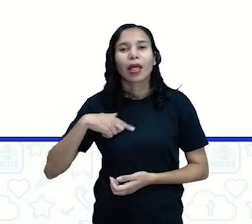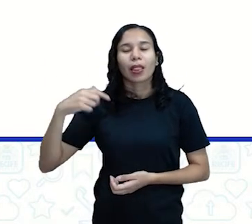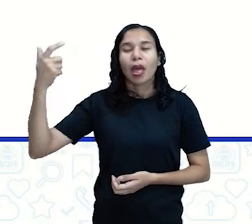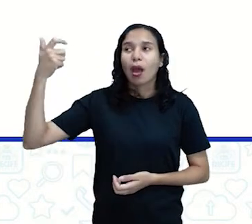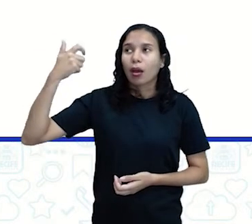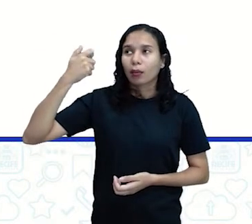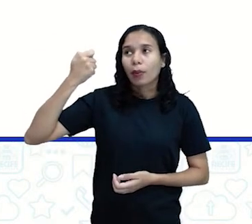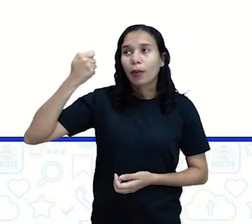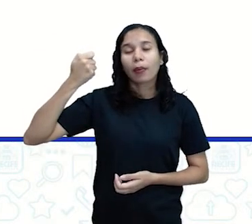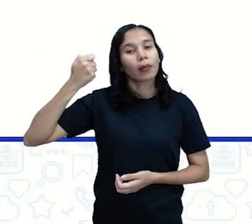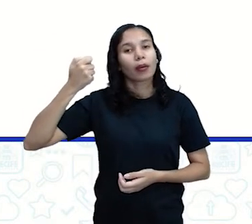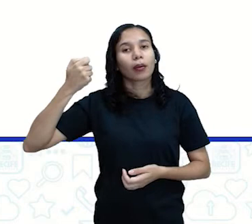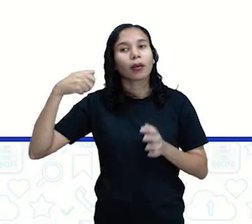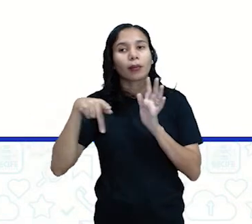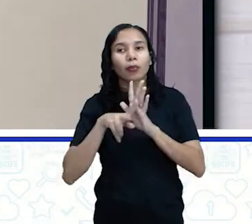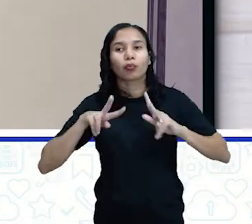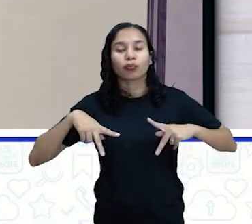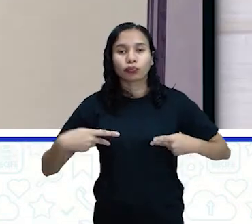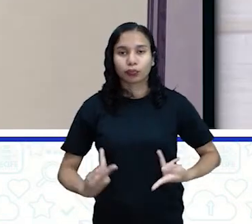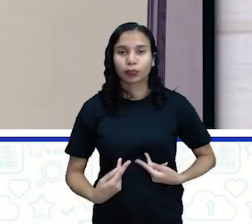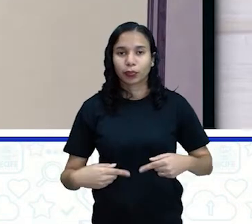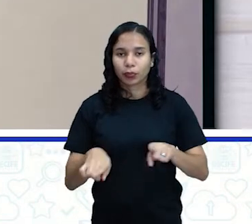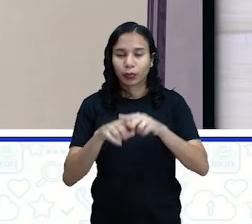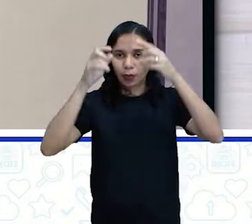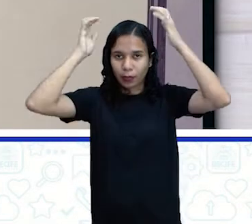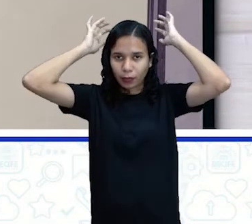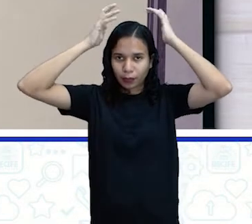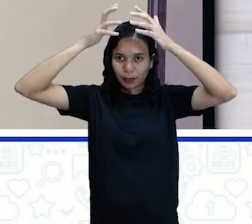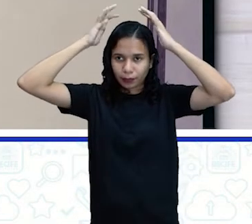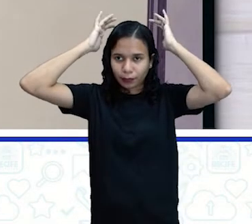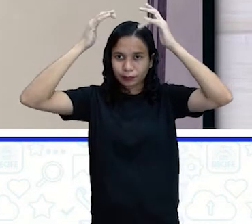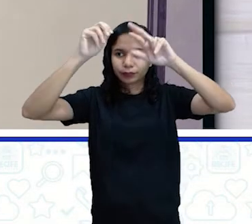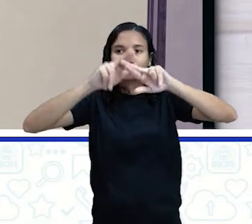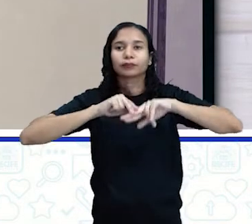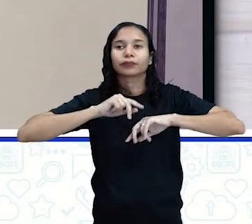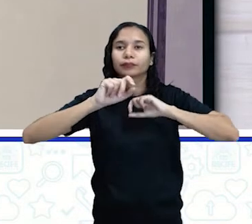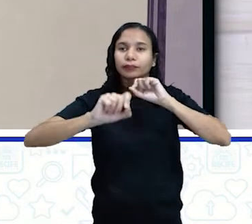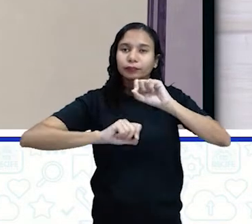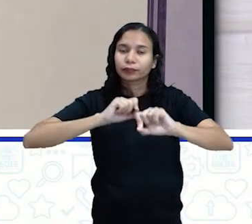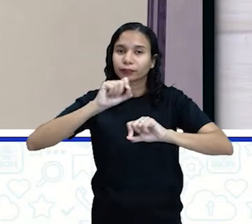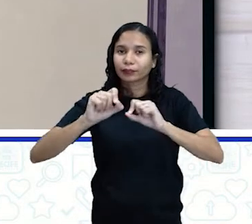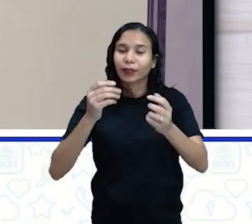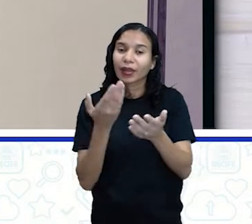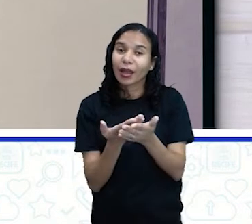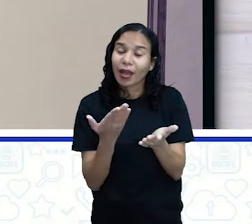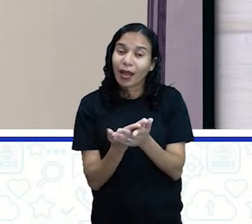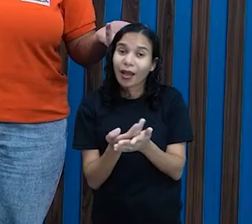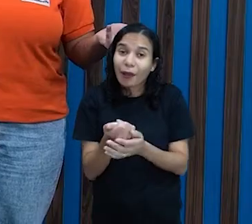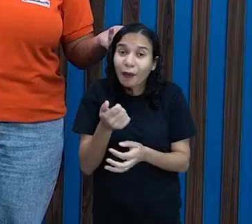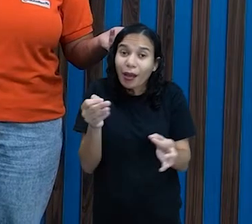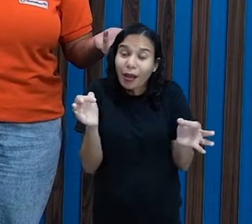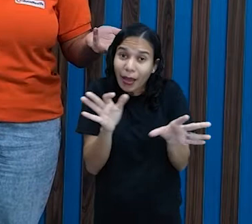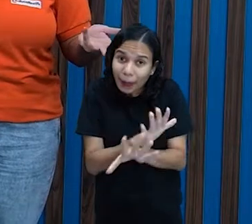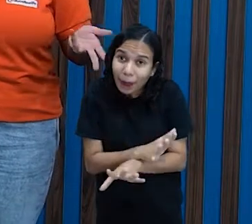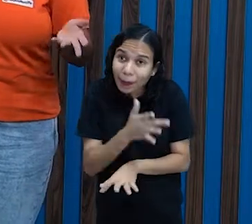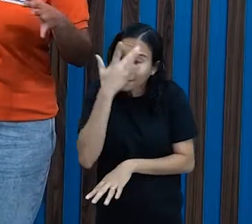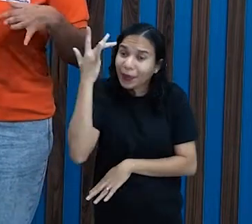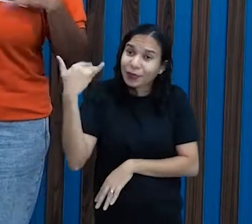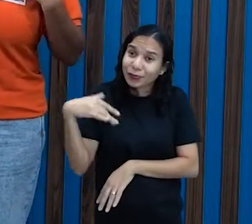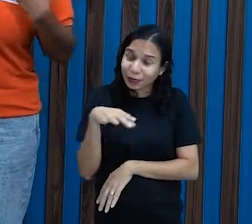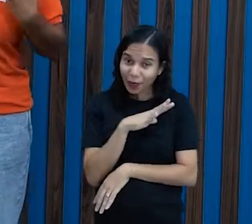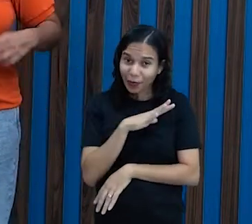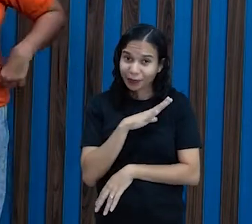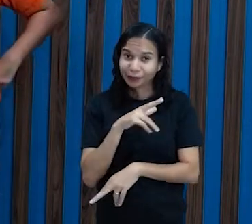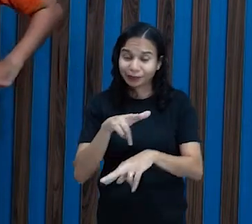cerebrais e humano também, que eu acabei não pondo, tá? E aí, na verdade, nossa aula está chegando ao fim, gente.